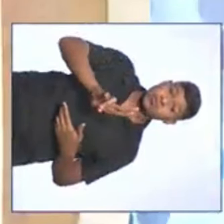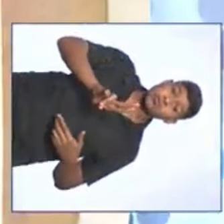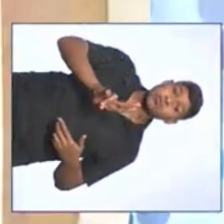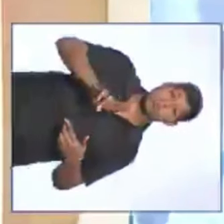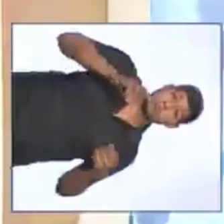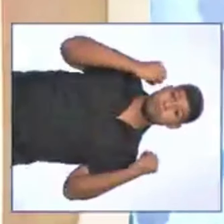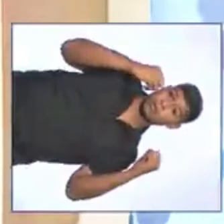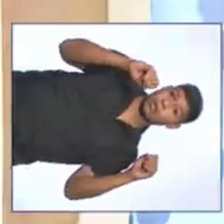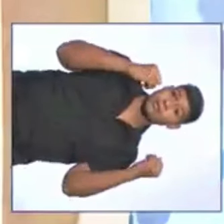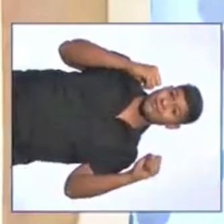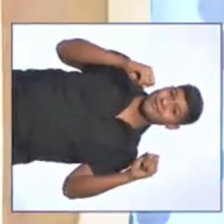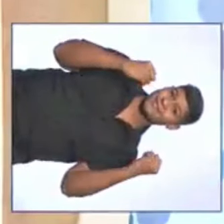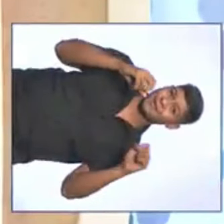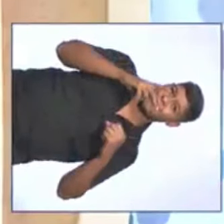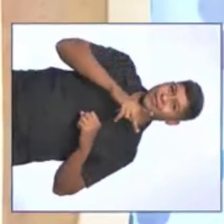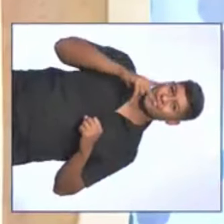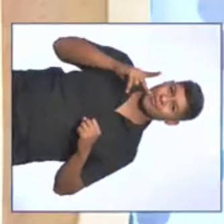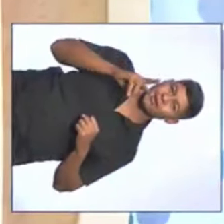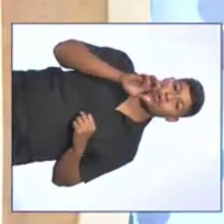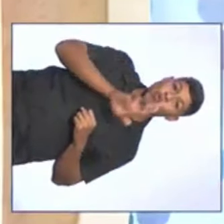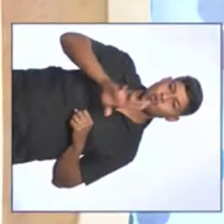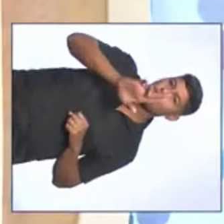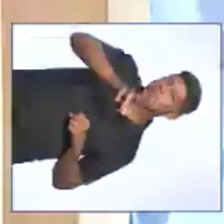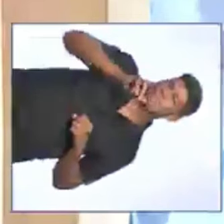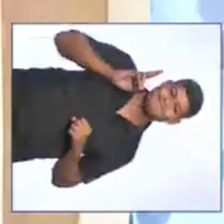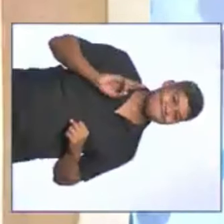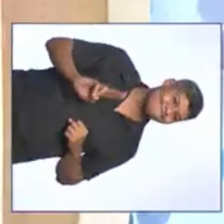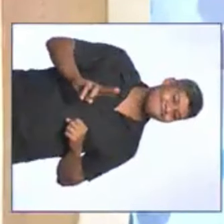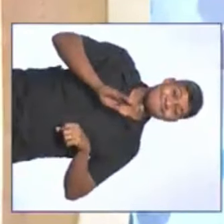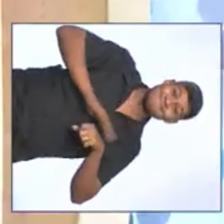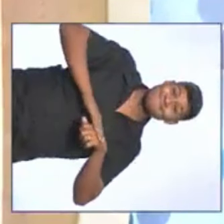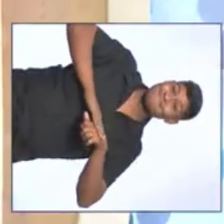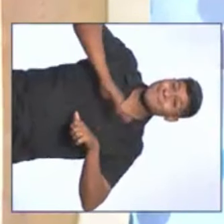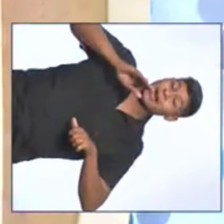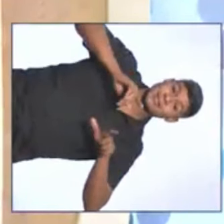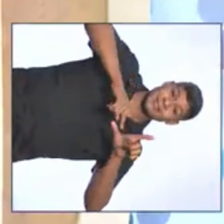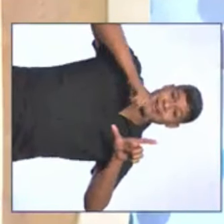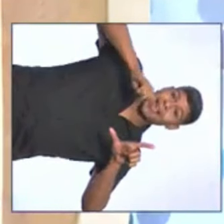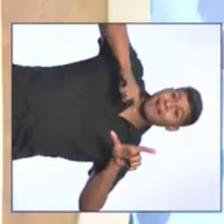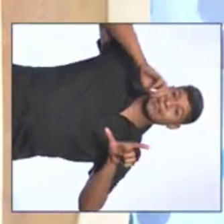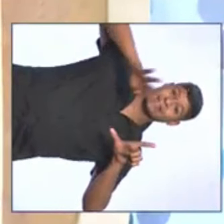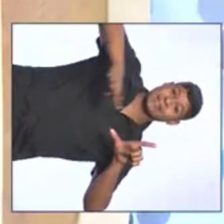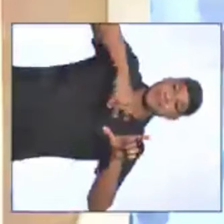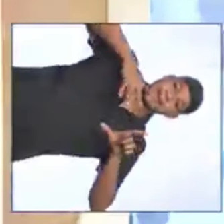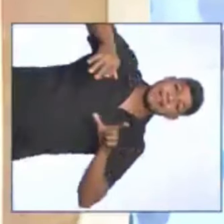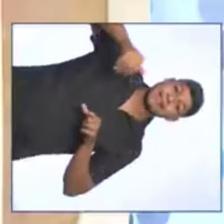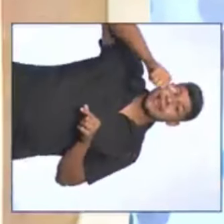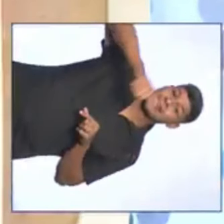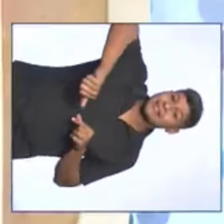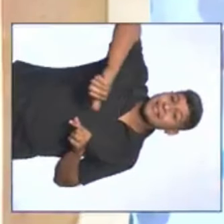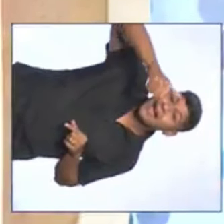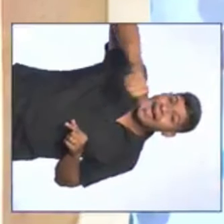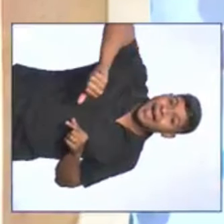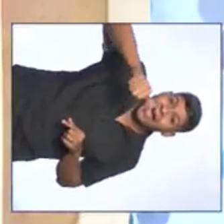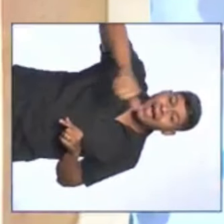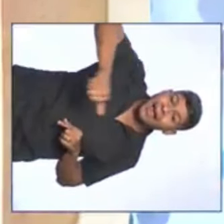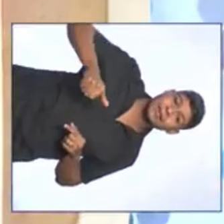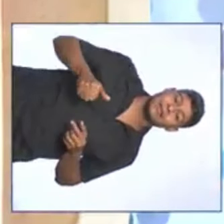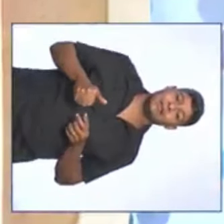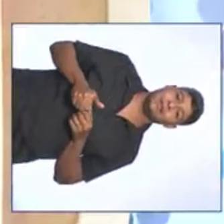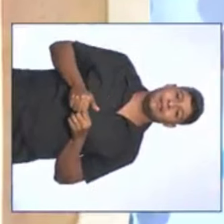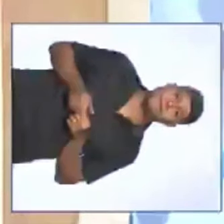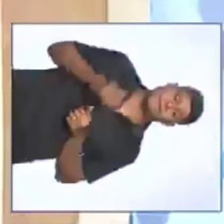é de educação física. E utilizamos bastante tabelas, gráficos, análise de jogo, análise tática.